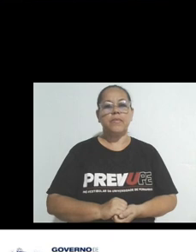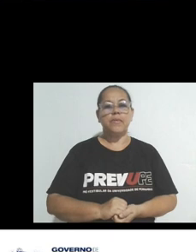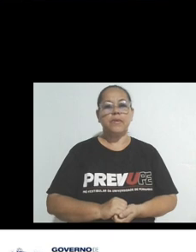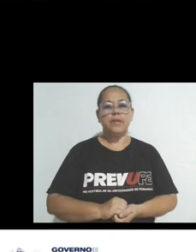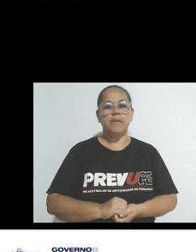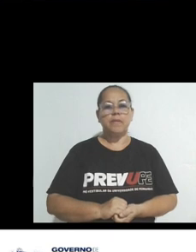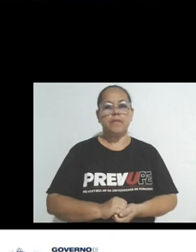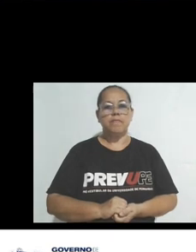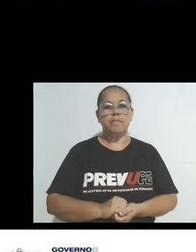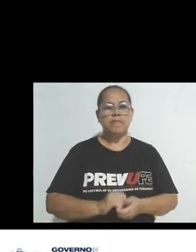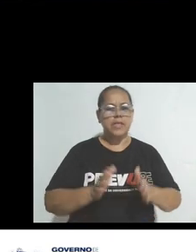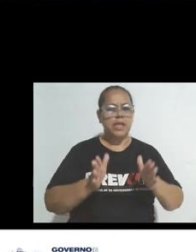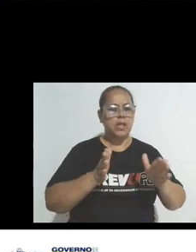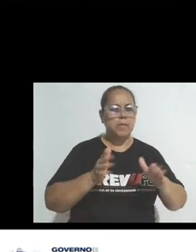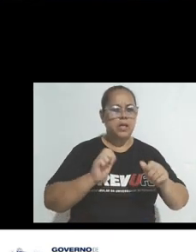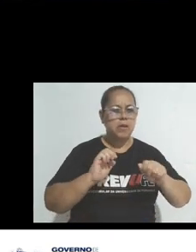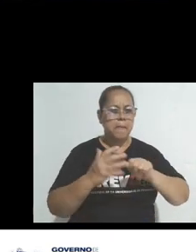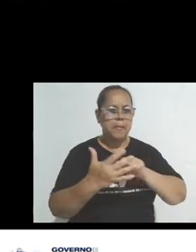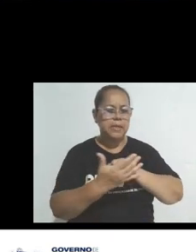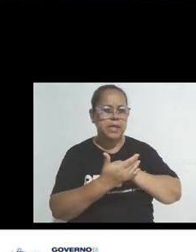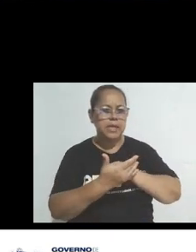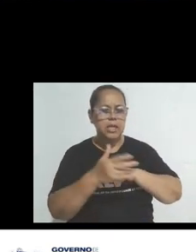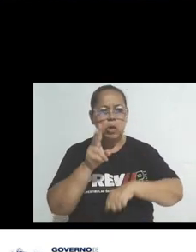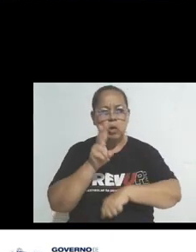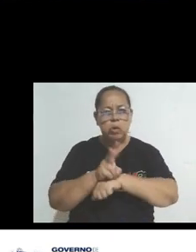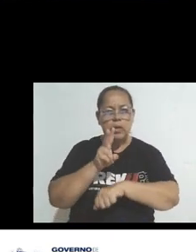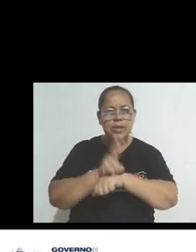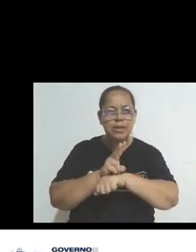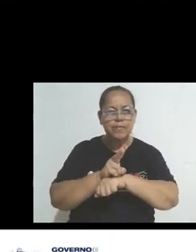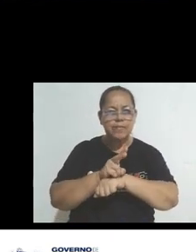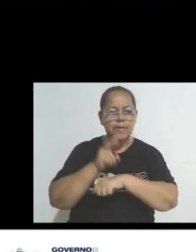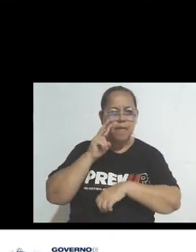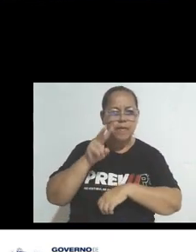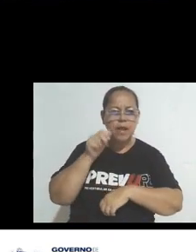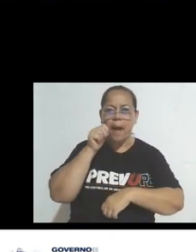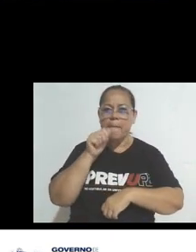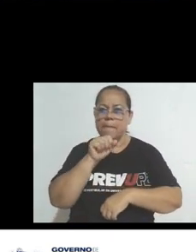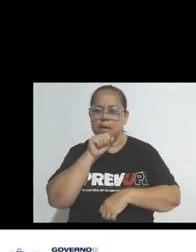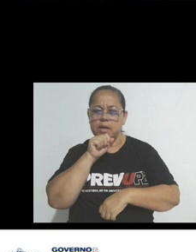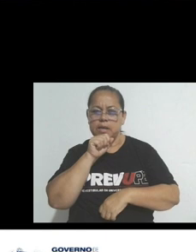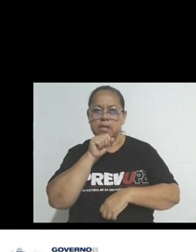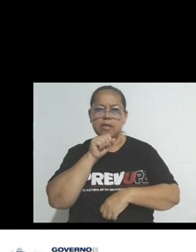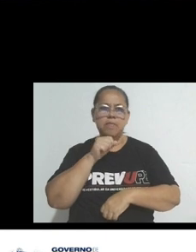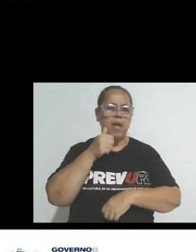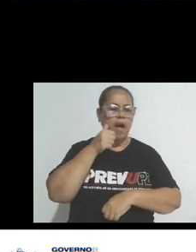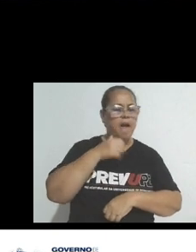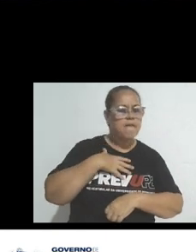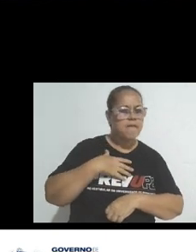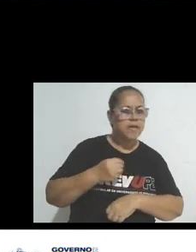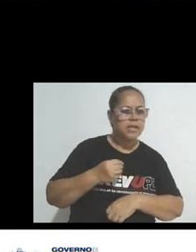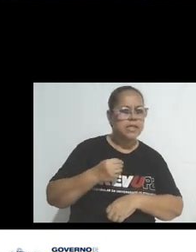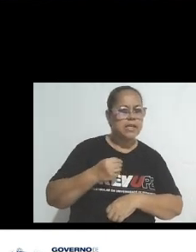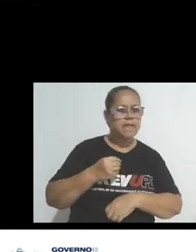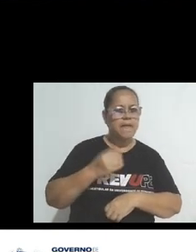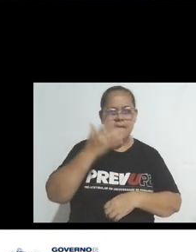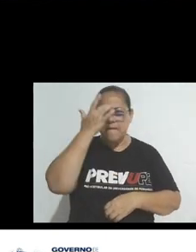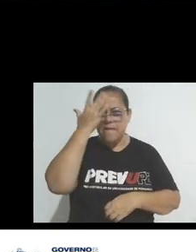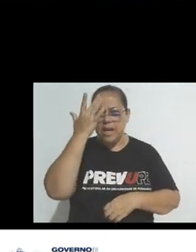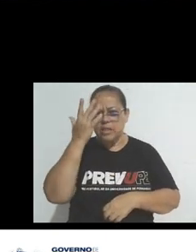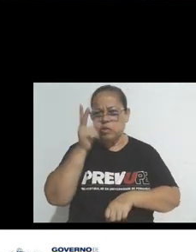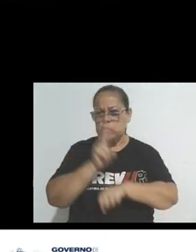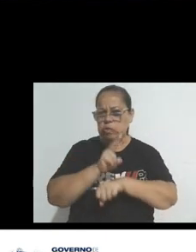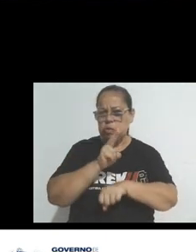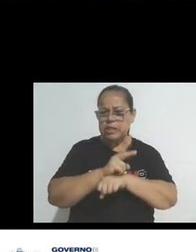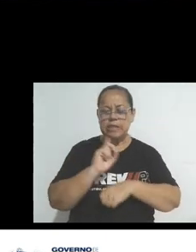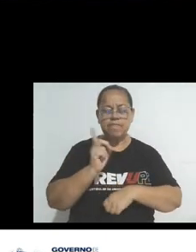maternidade em tempos de pandemia que a mamãe a filhinha maternar nunca sido fácil é